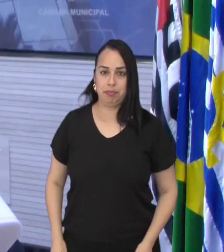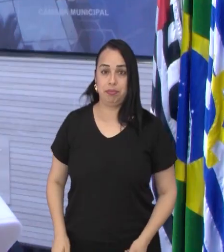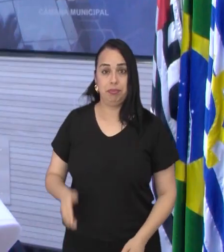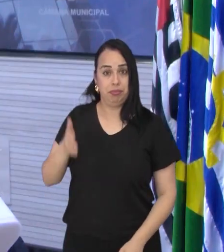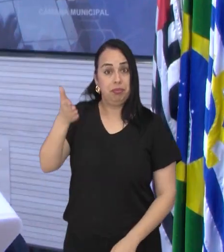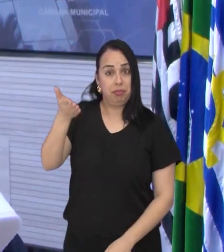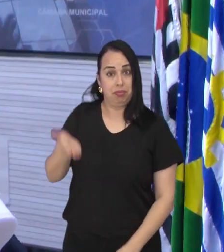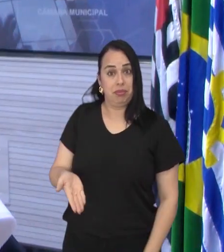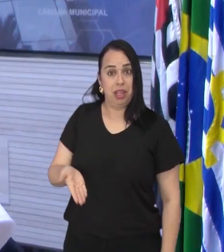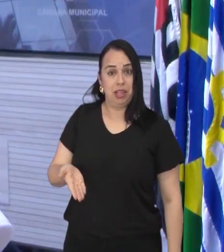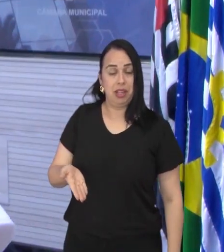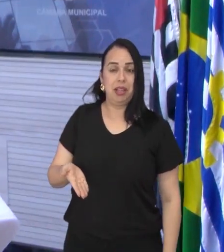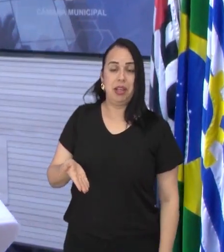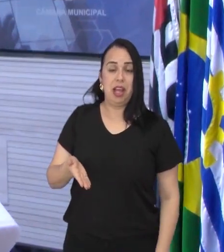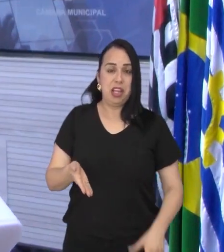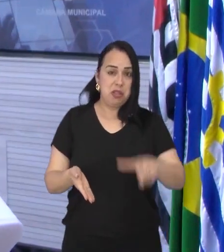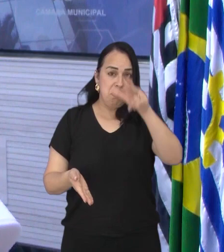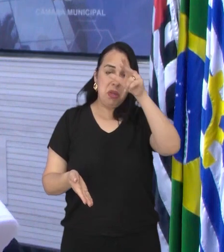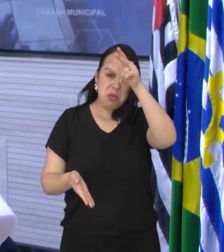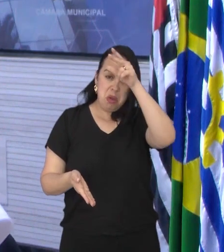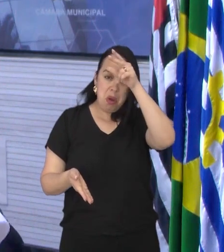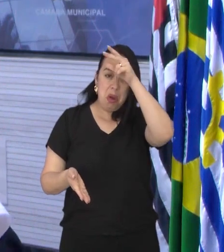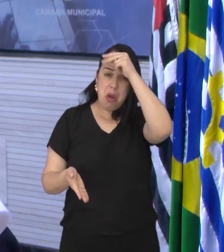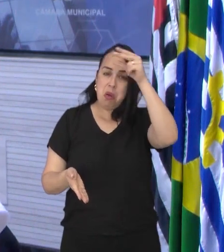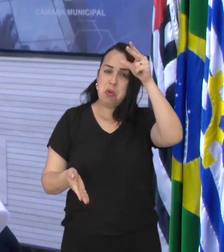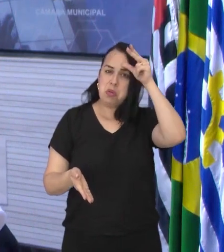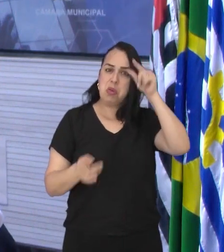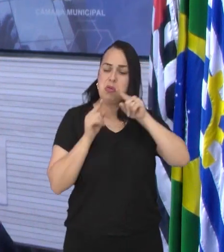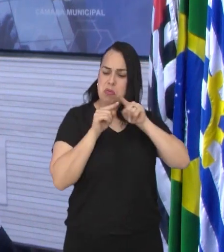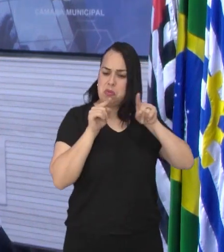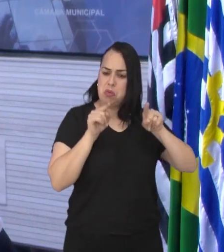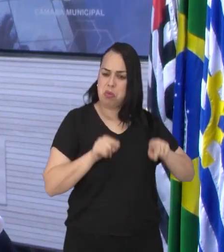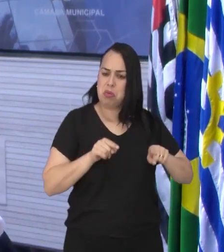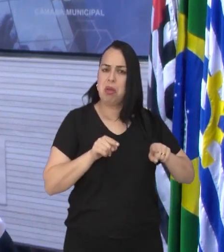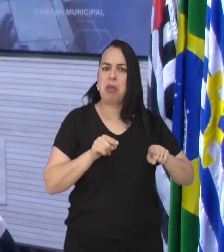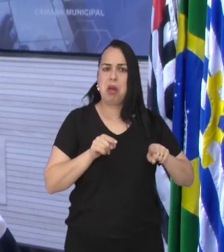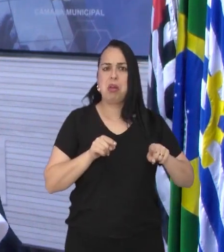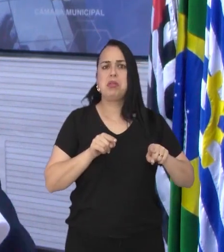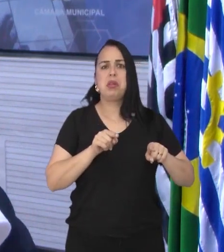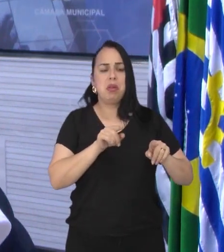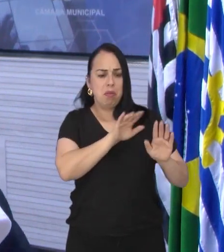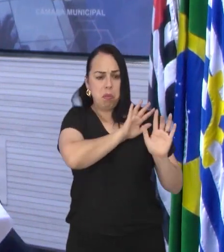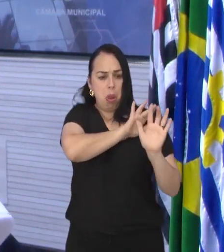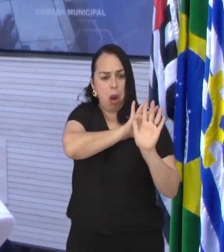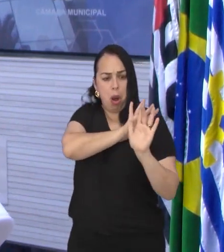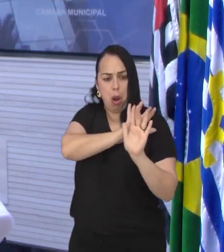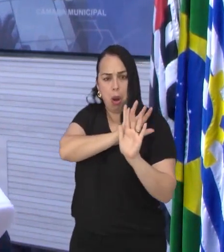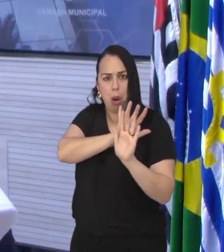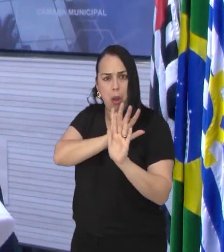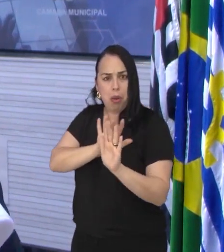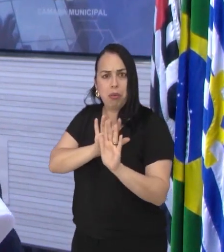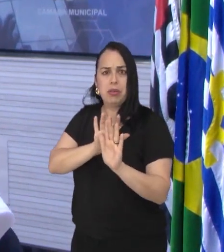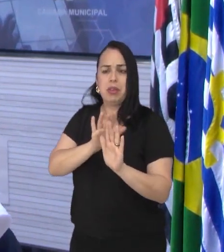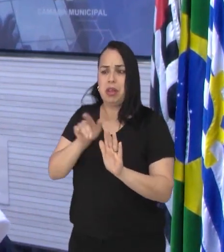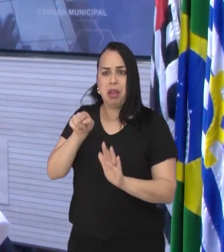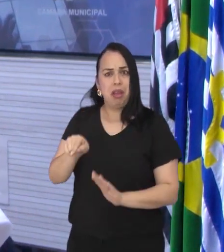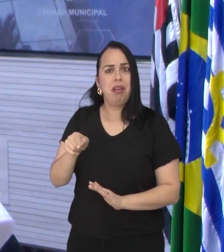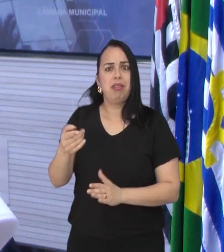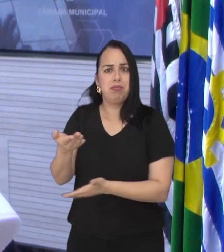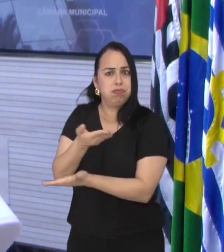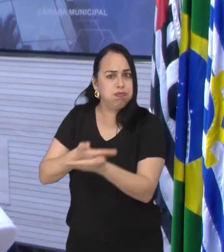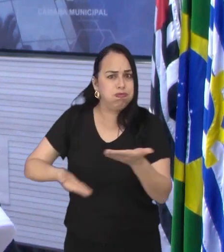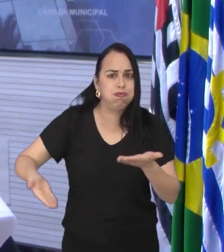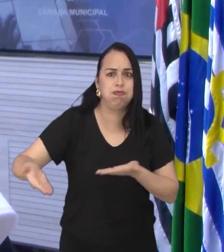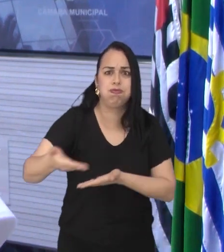O Khaled, além de ser uma pessoa que os funcionários, a gente deu para ver com a casa lotada, né, de funcionários, de amigos, de empresários,